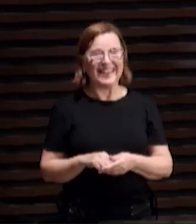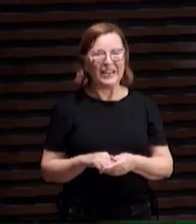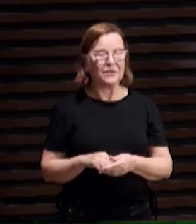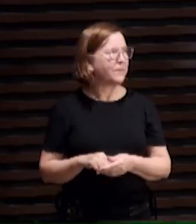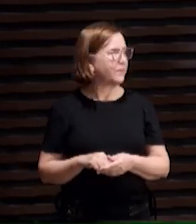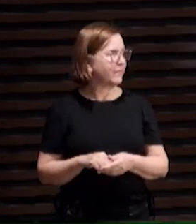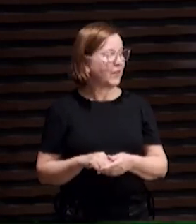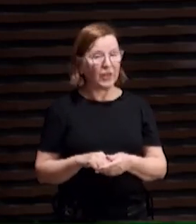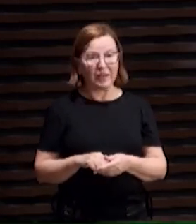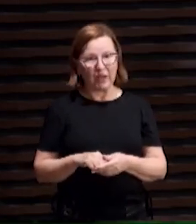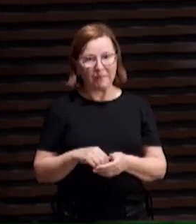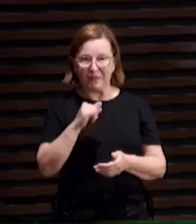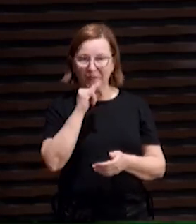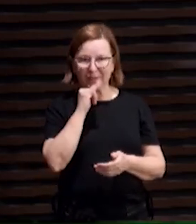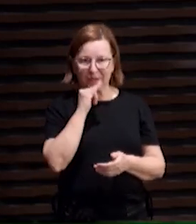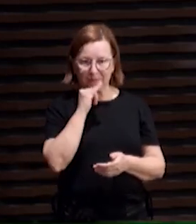Eu só vou dar um exemplo.